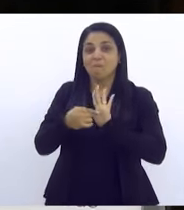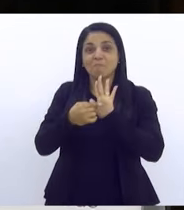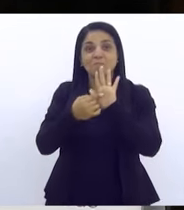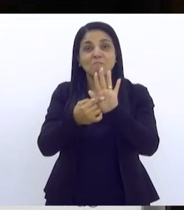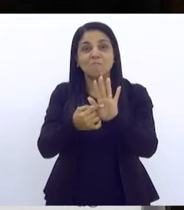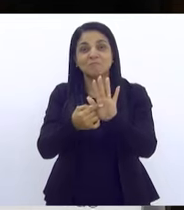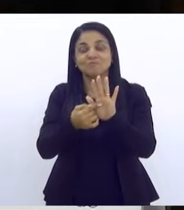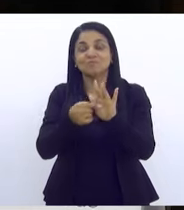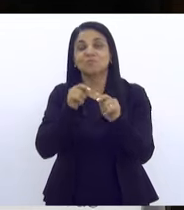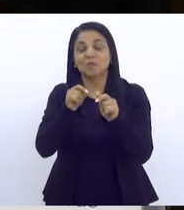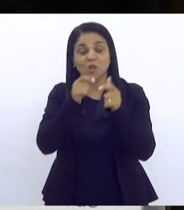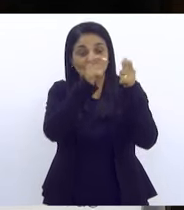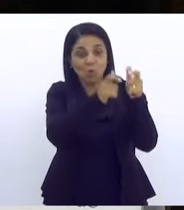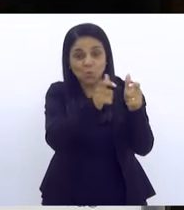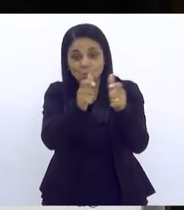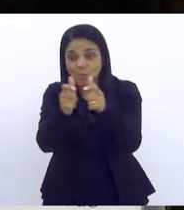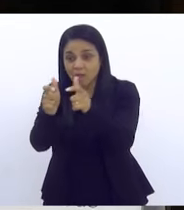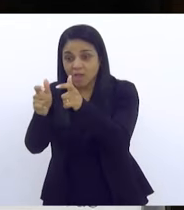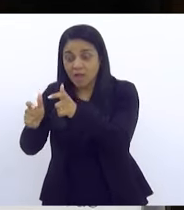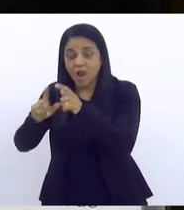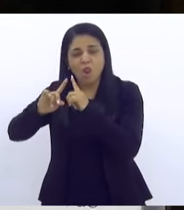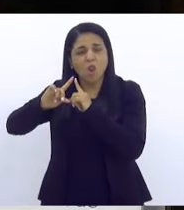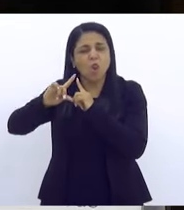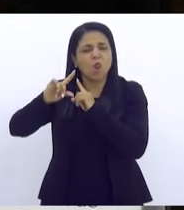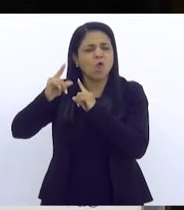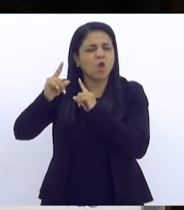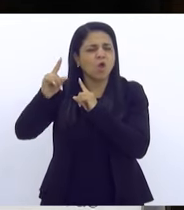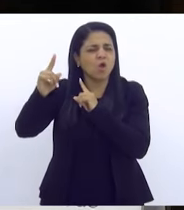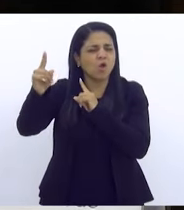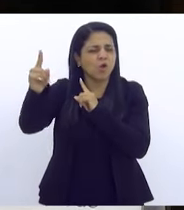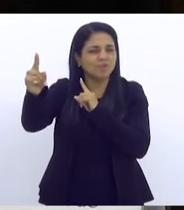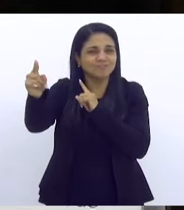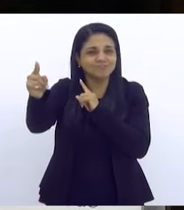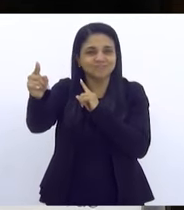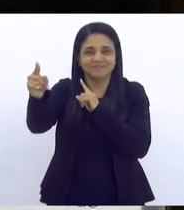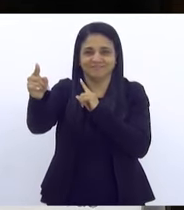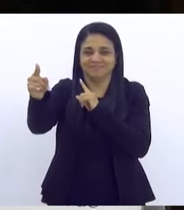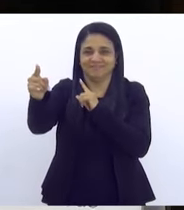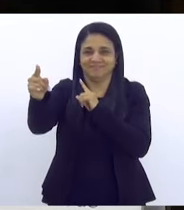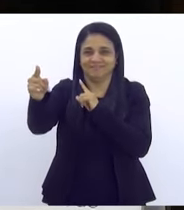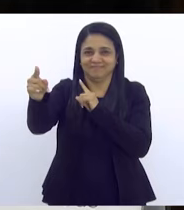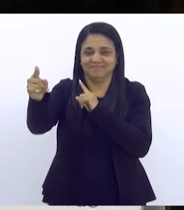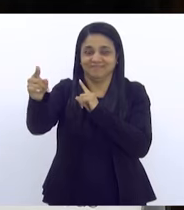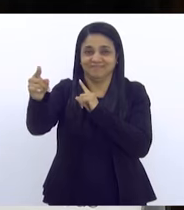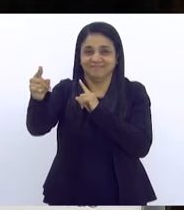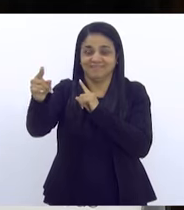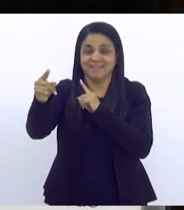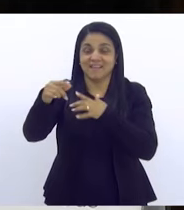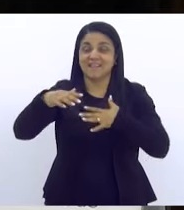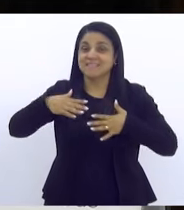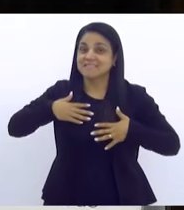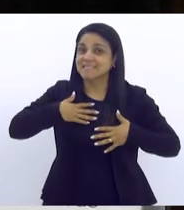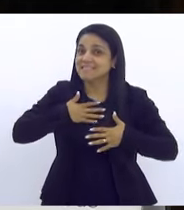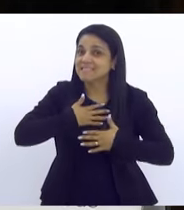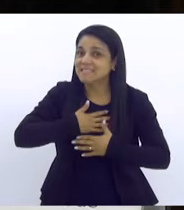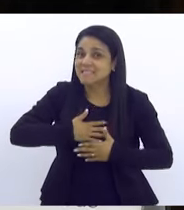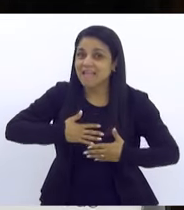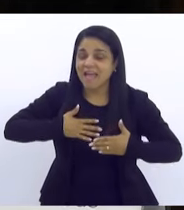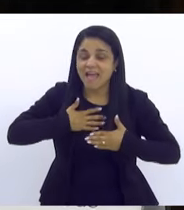lugares mais longínquos. Têm nos levado a satisfações que a